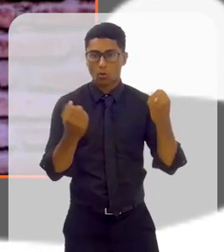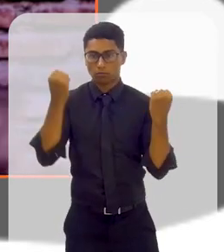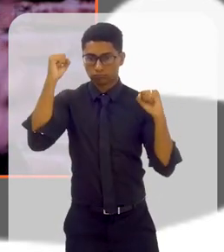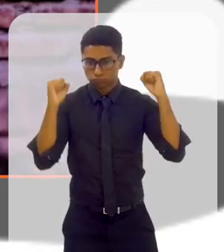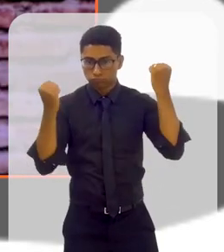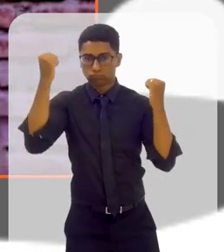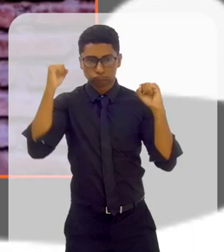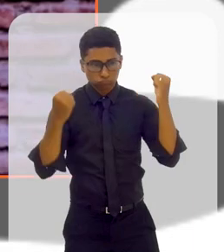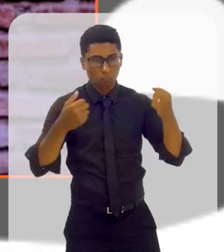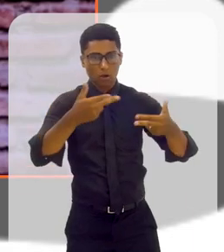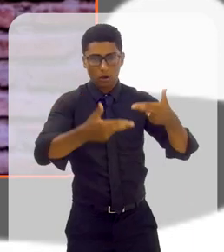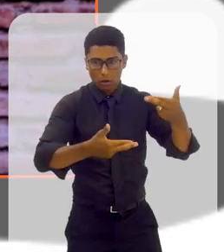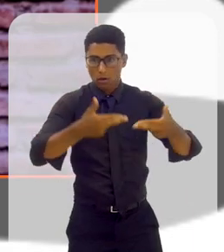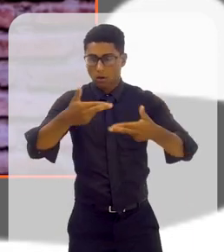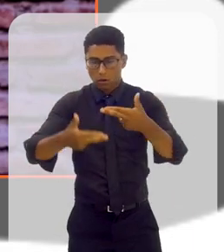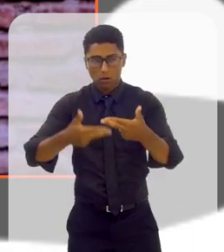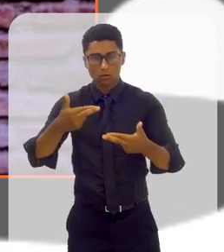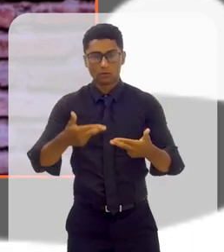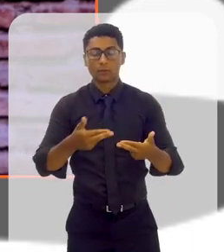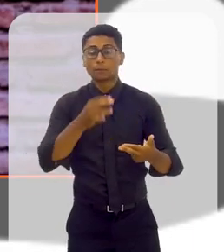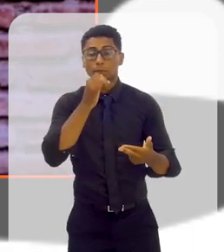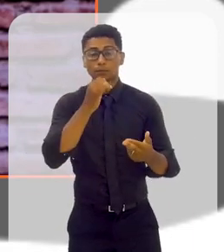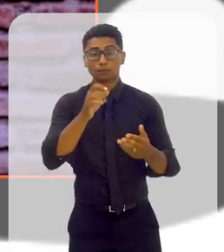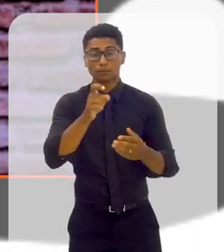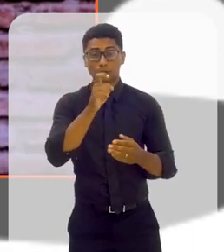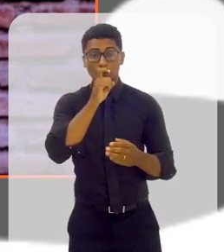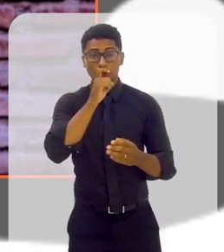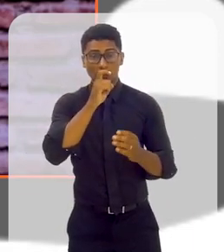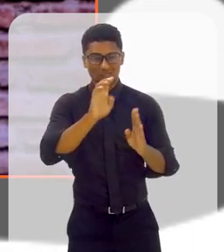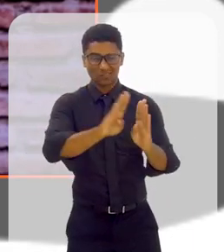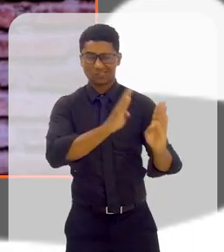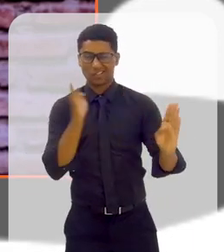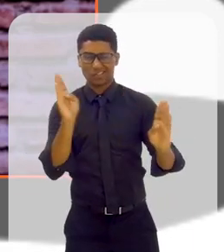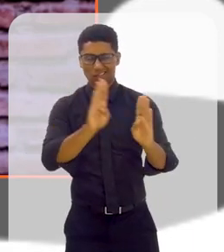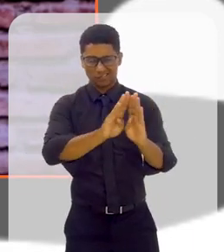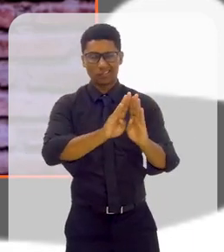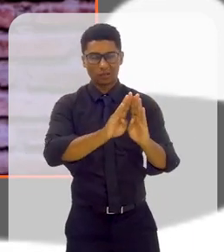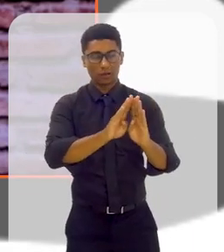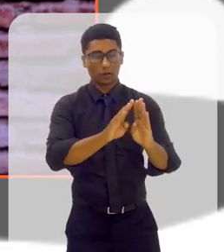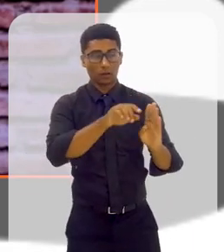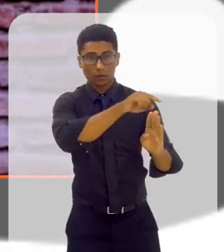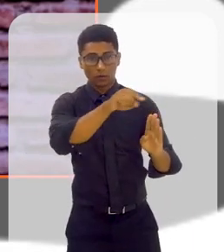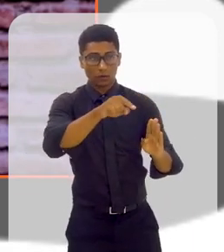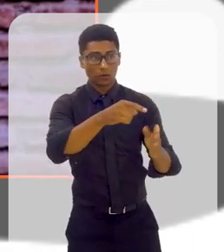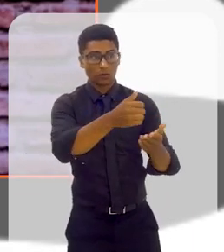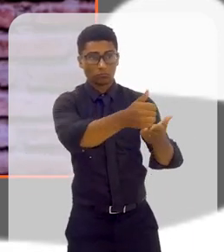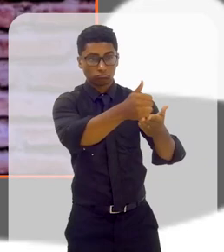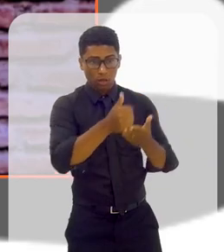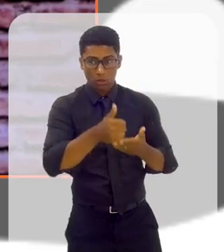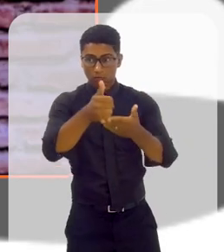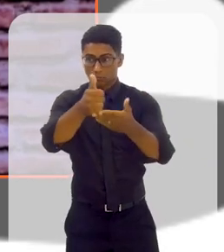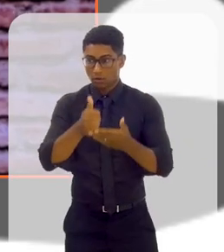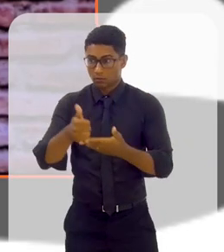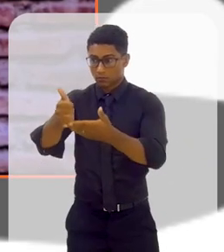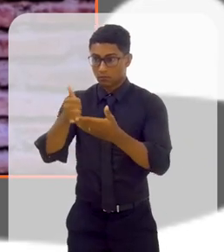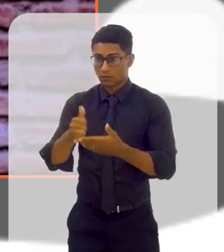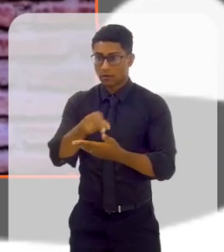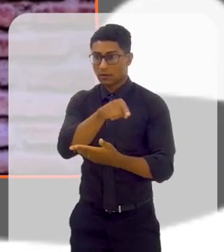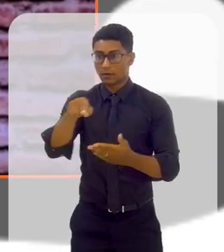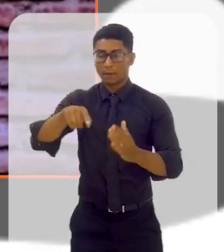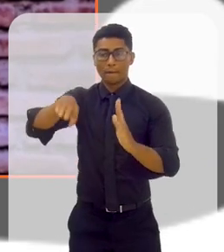porte. Durante esse período, essas geladeiras que chegaram na Fox eram frutos de programas de eficiência